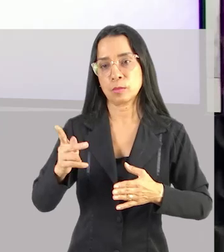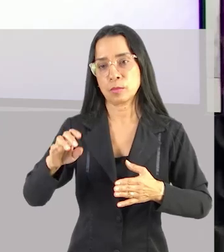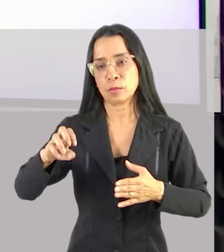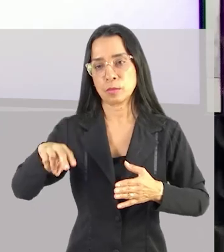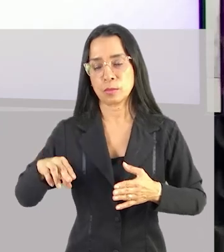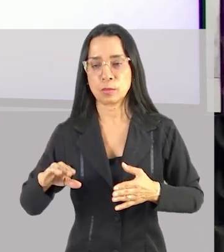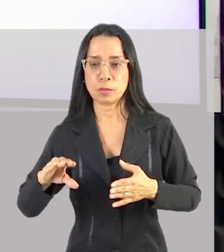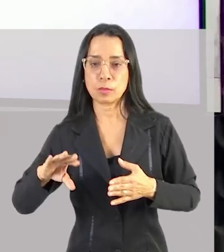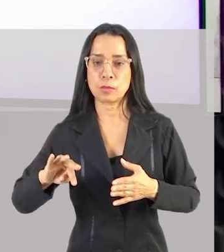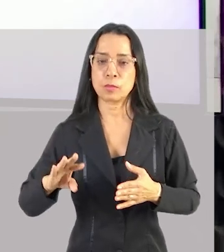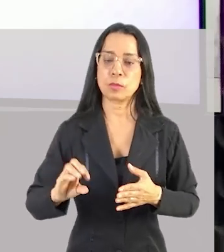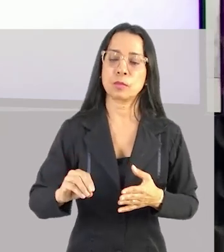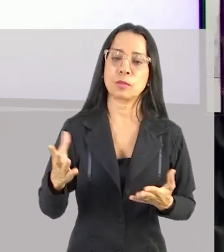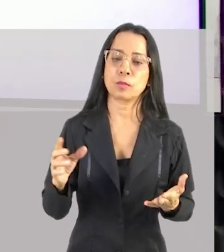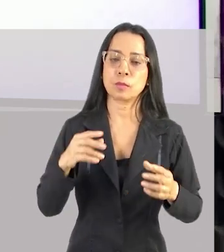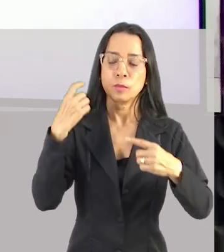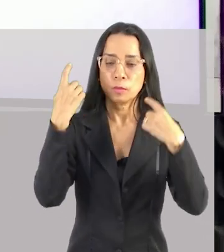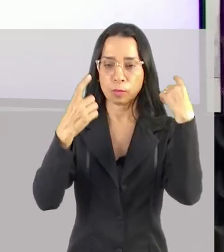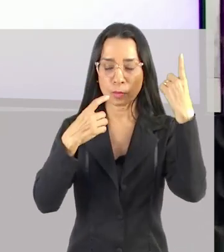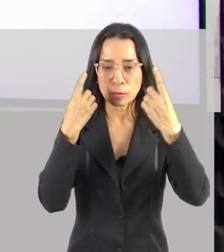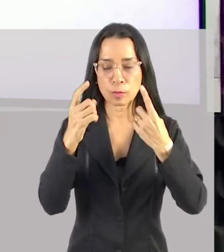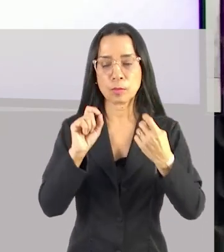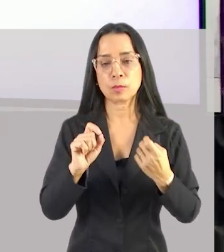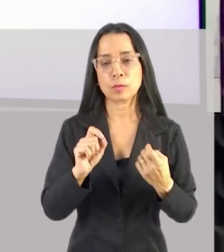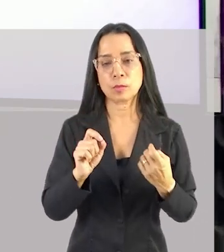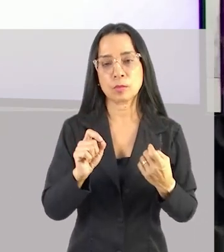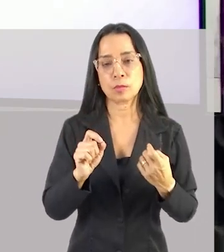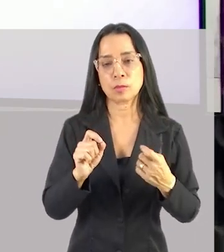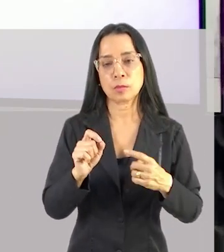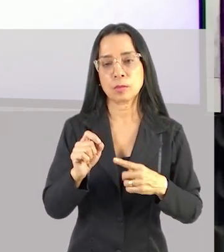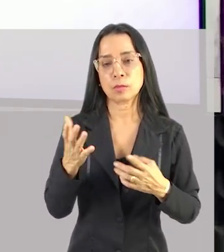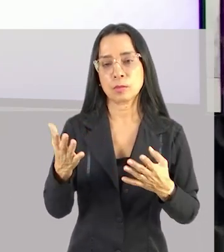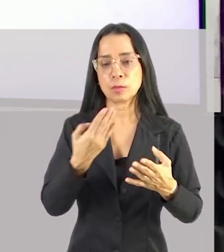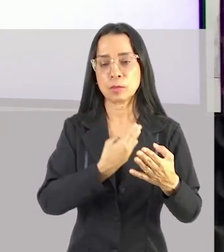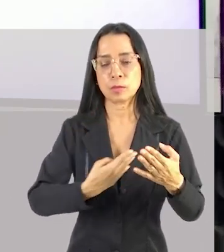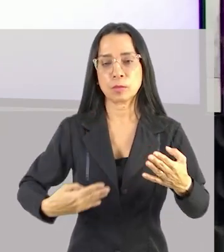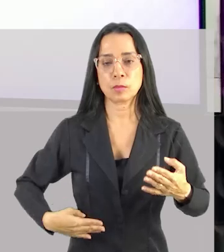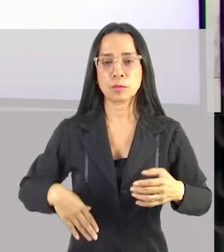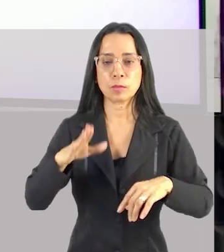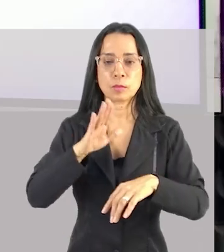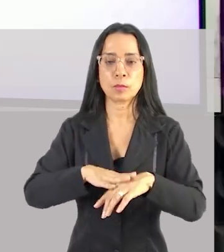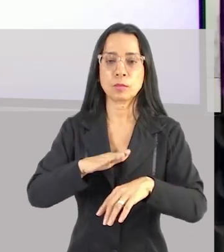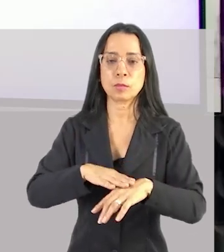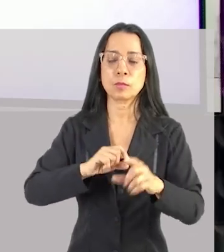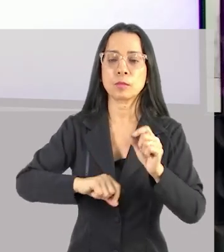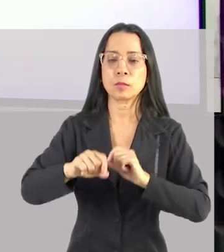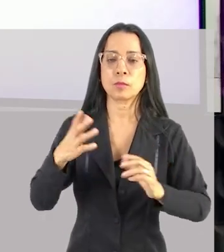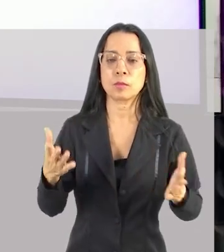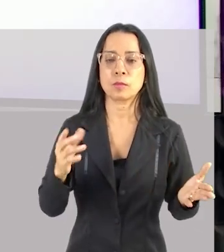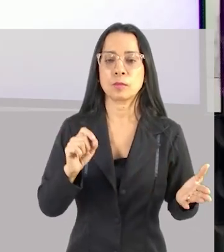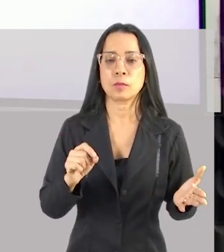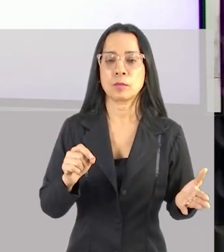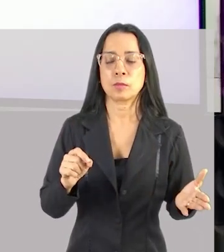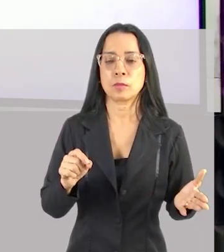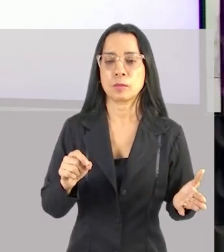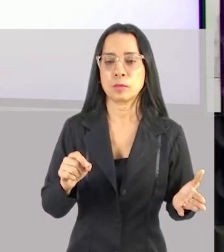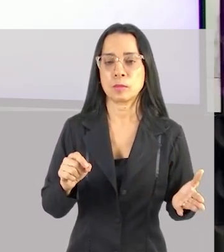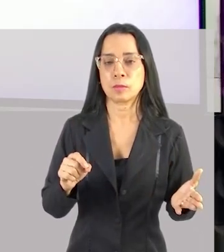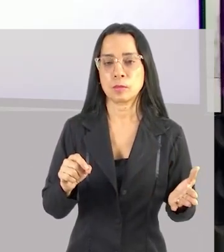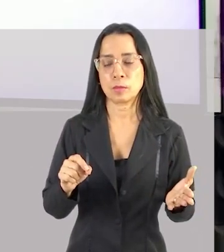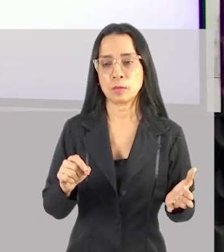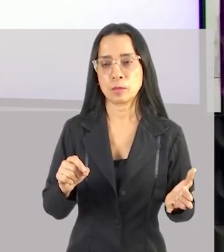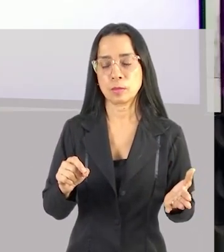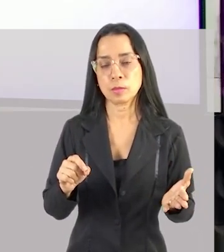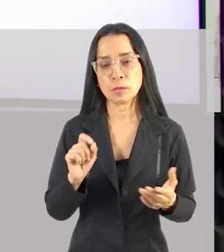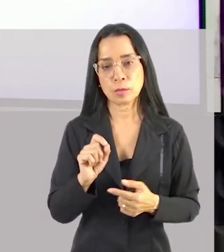se preocupar, como eu havia falado, em um estado que é chamado de estado de ataraxia, ou seja,